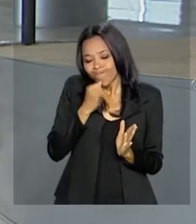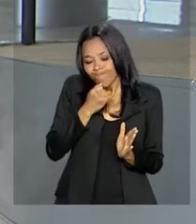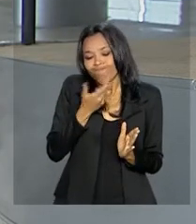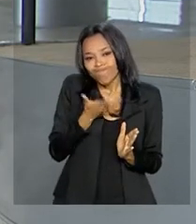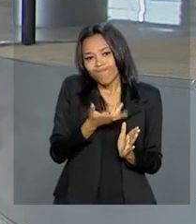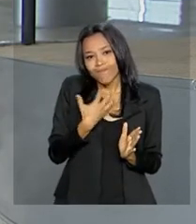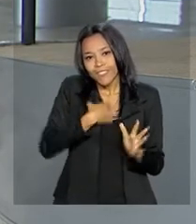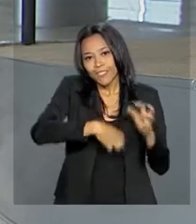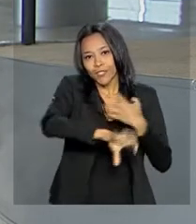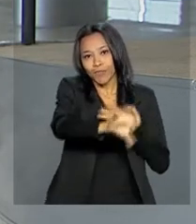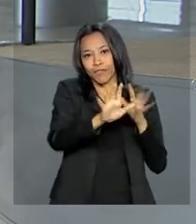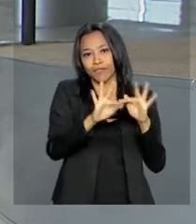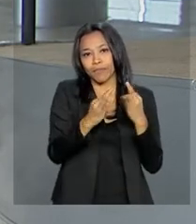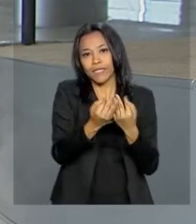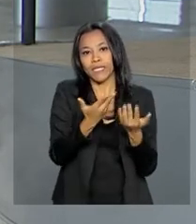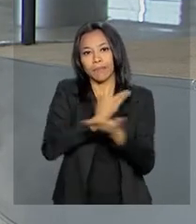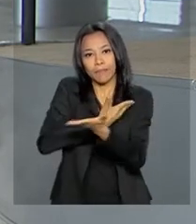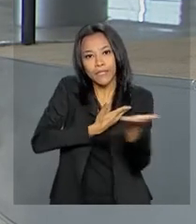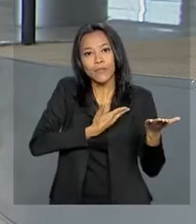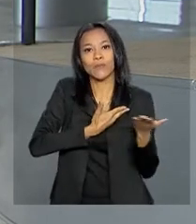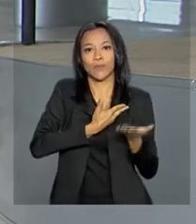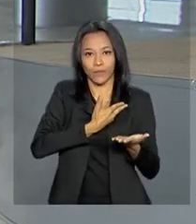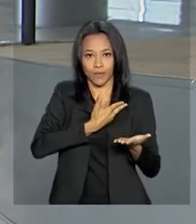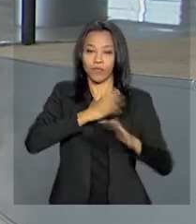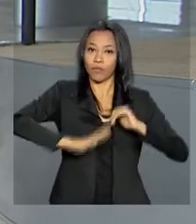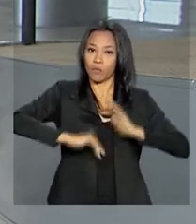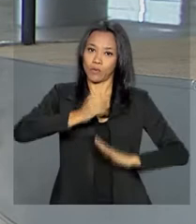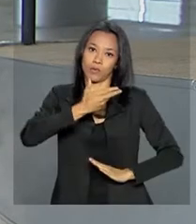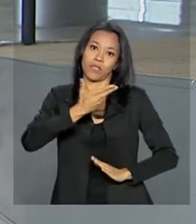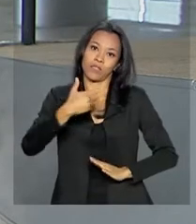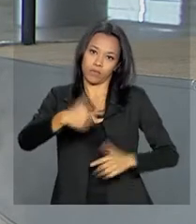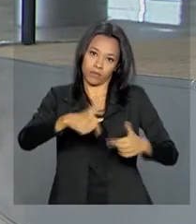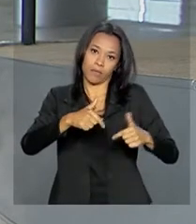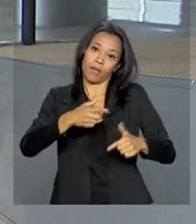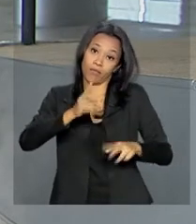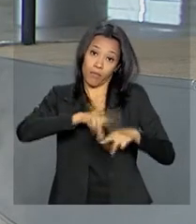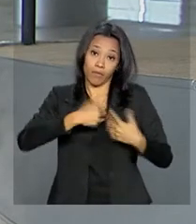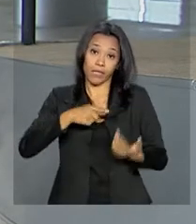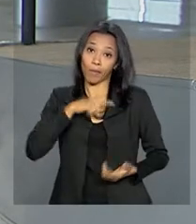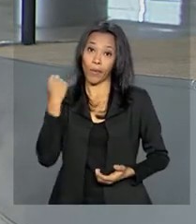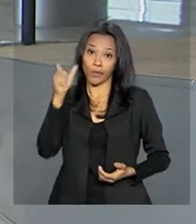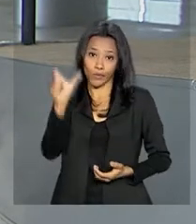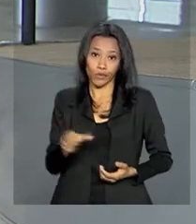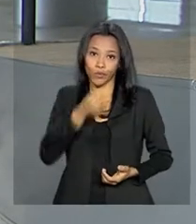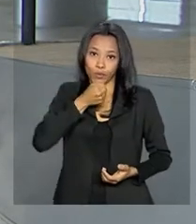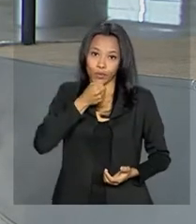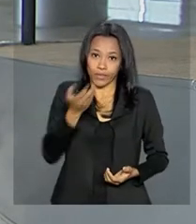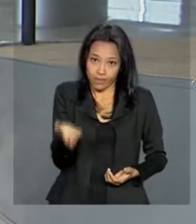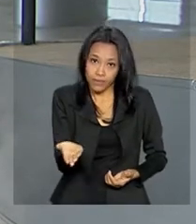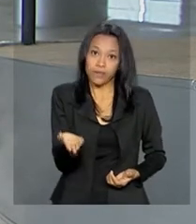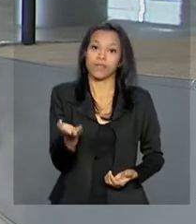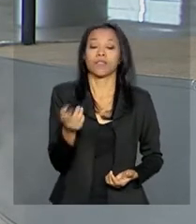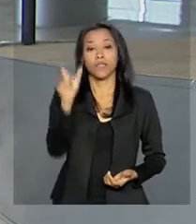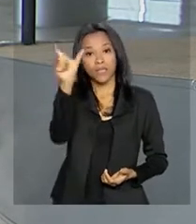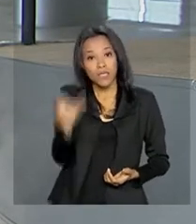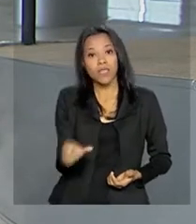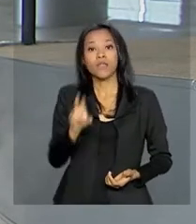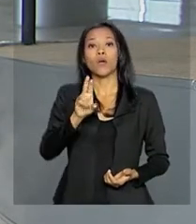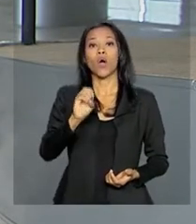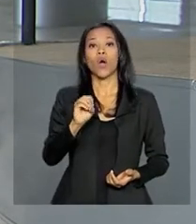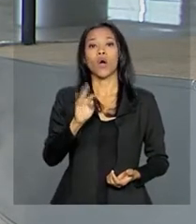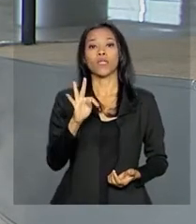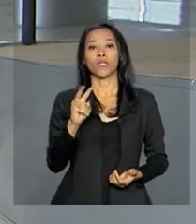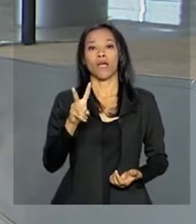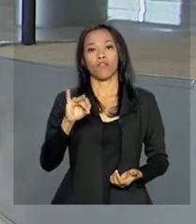a famílias, amigos e jornalistas da Folha por essa morte tão prematura. O Otávio Frias Filho morreu